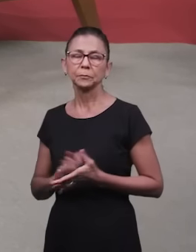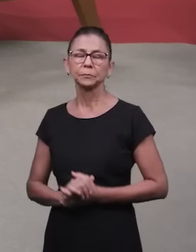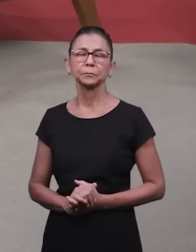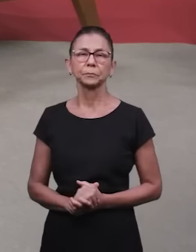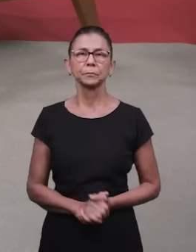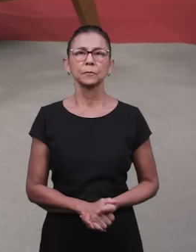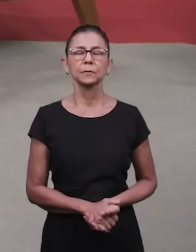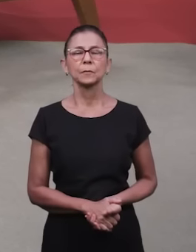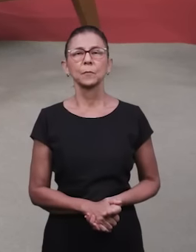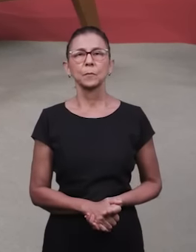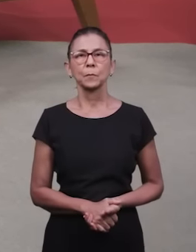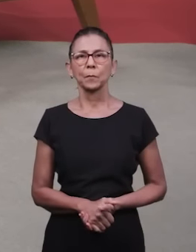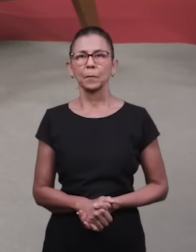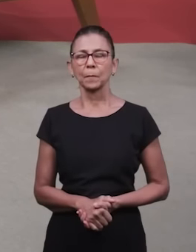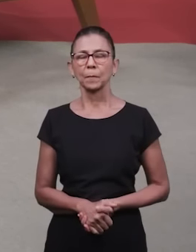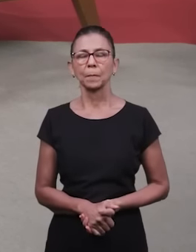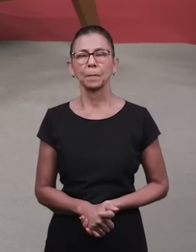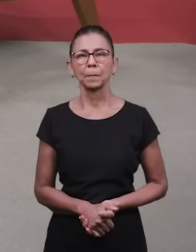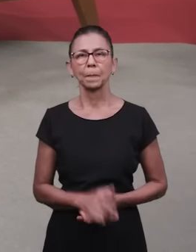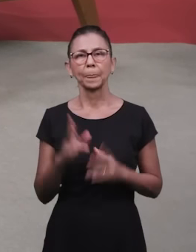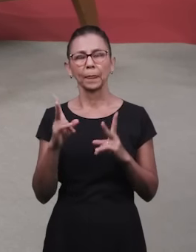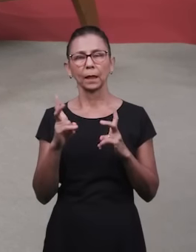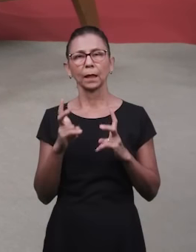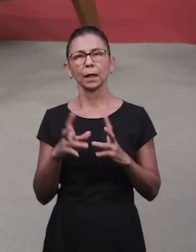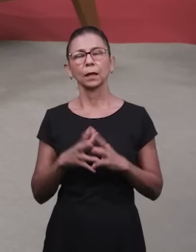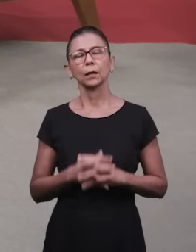guarda. Guarda de Israel. Veja uma coisa.